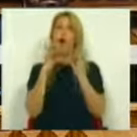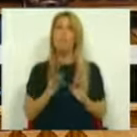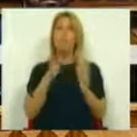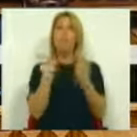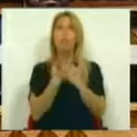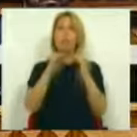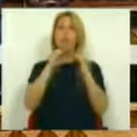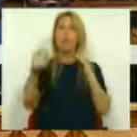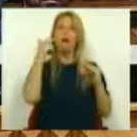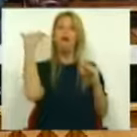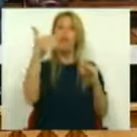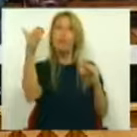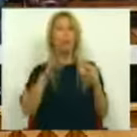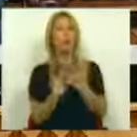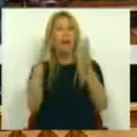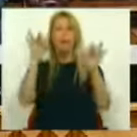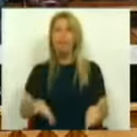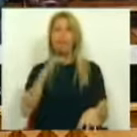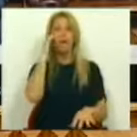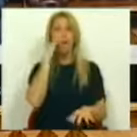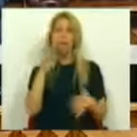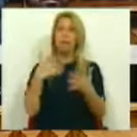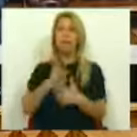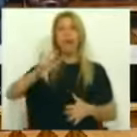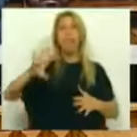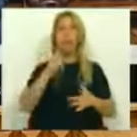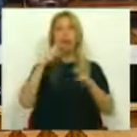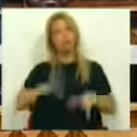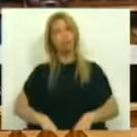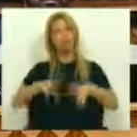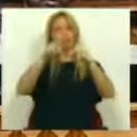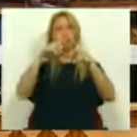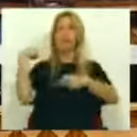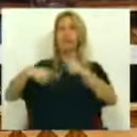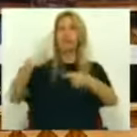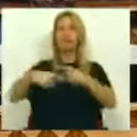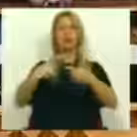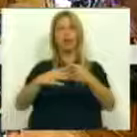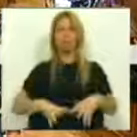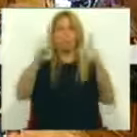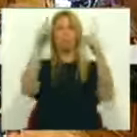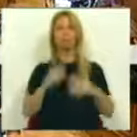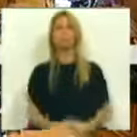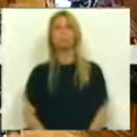no futuro, que nos tirem desta crise e que projetem o país para um novo ciclo de crescimento e desenvolvimento. Muito bem.